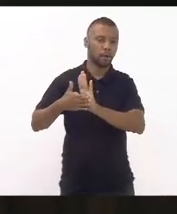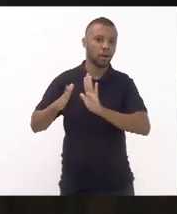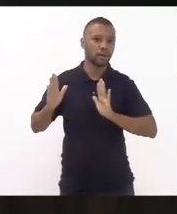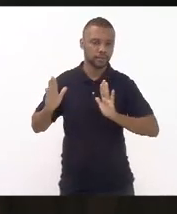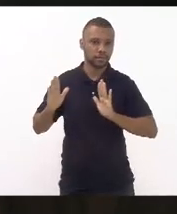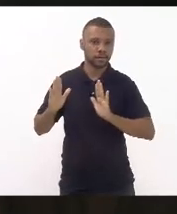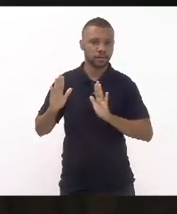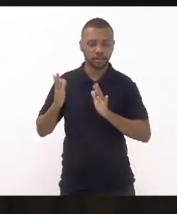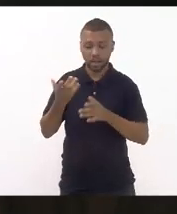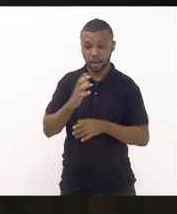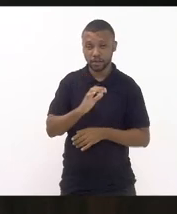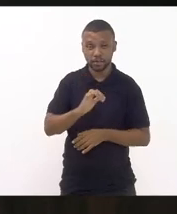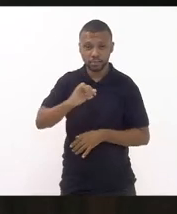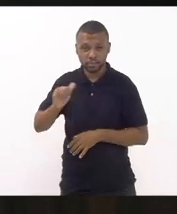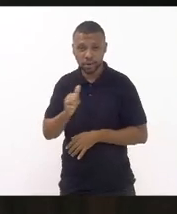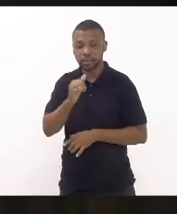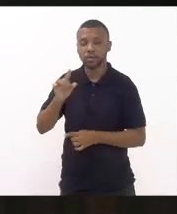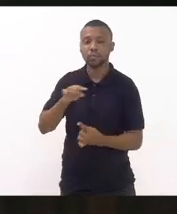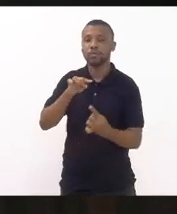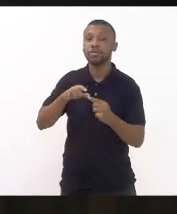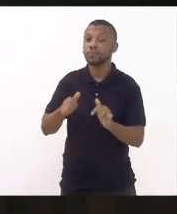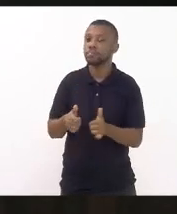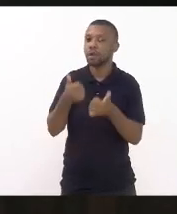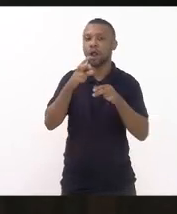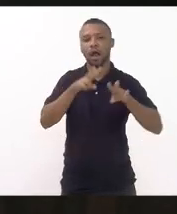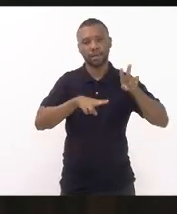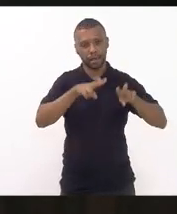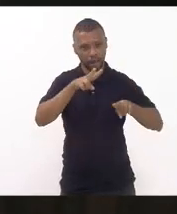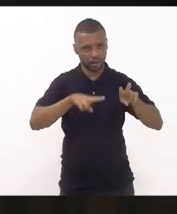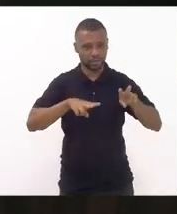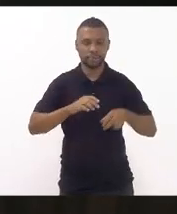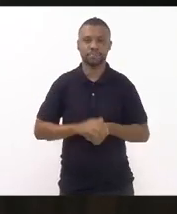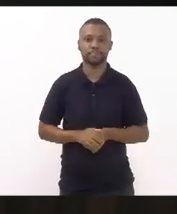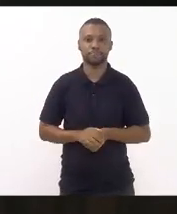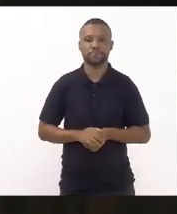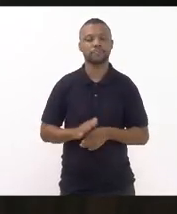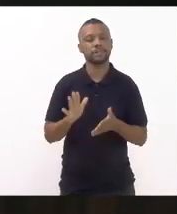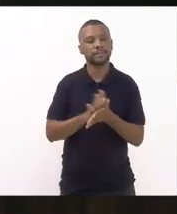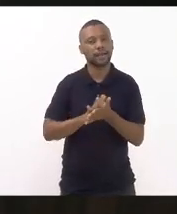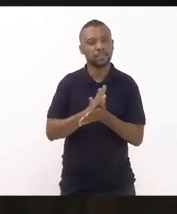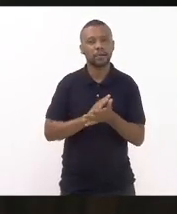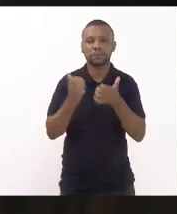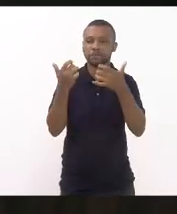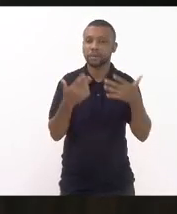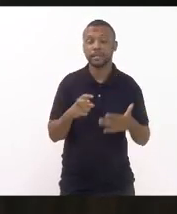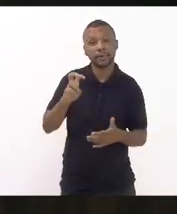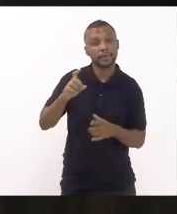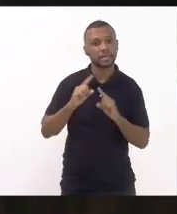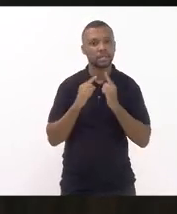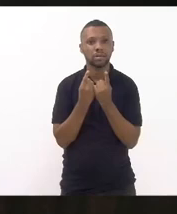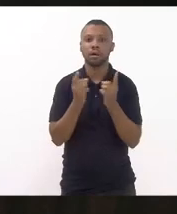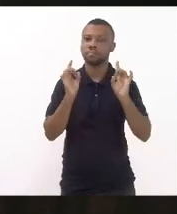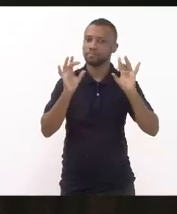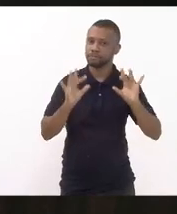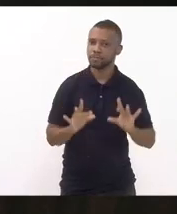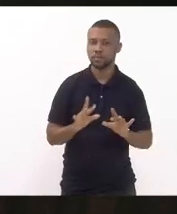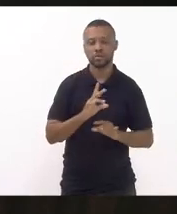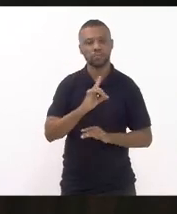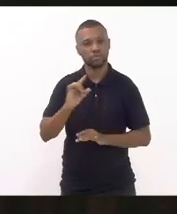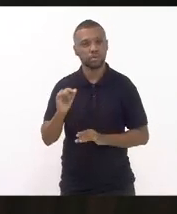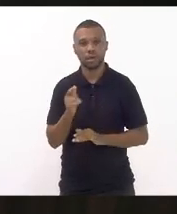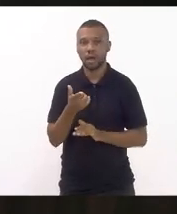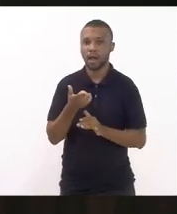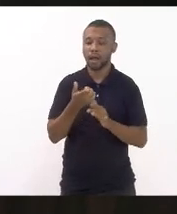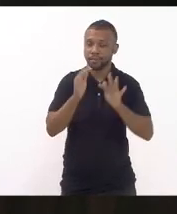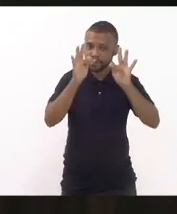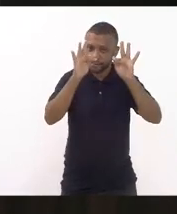à CCJ para melhor análise. Nada mais havendo a tratar na quinta sessão extraordinária do dia, a mesma